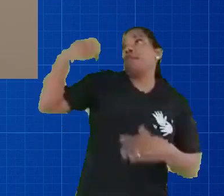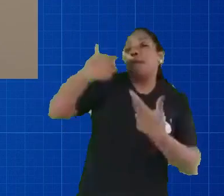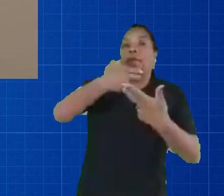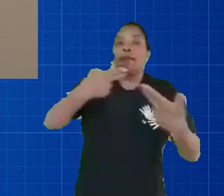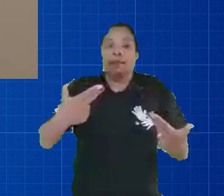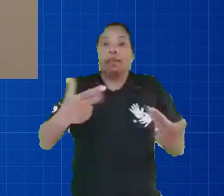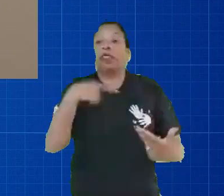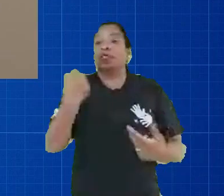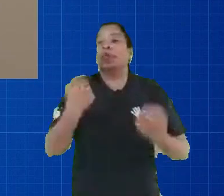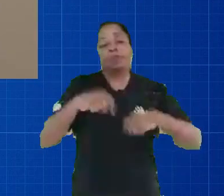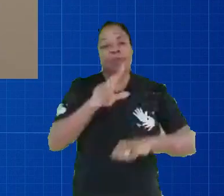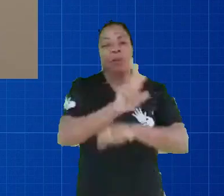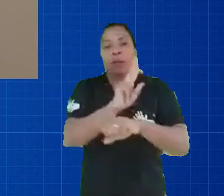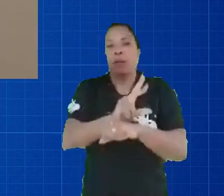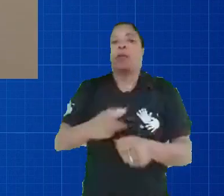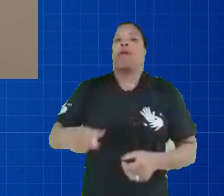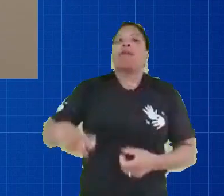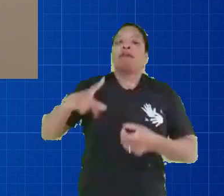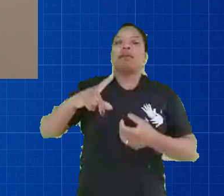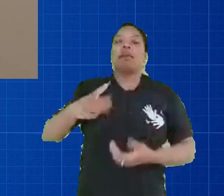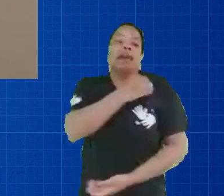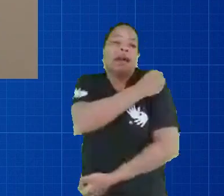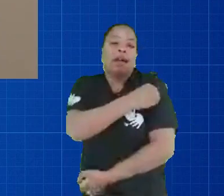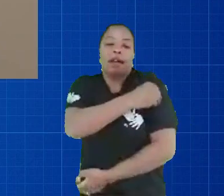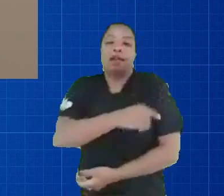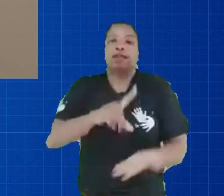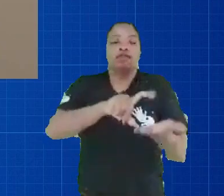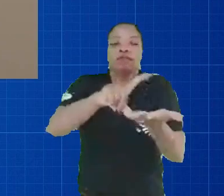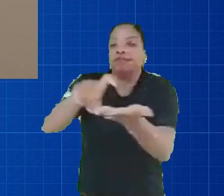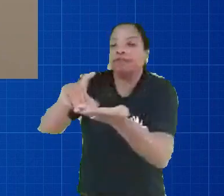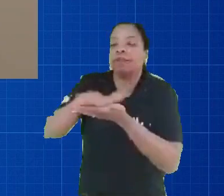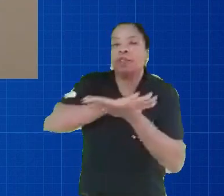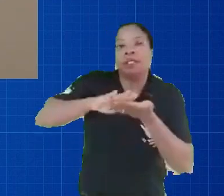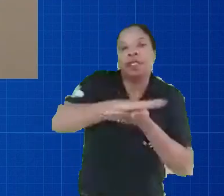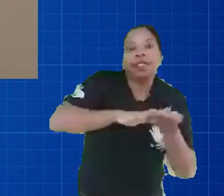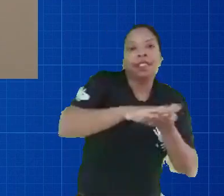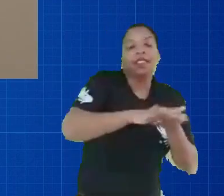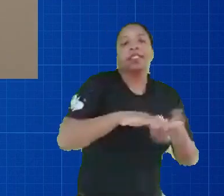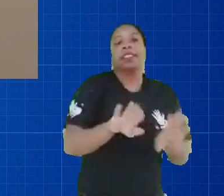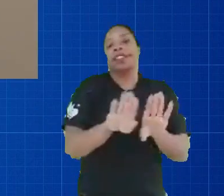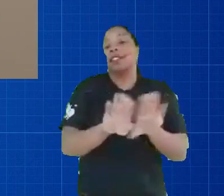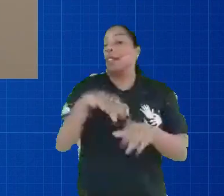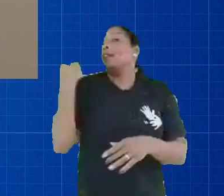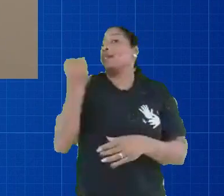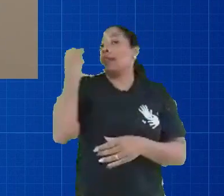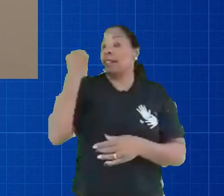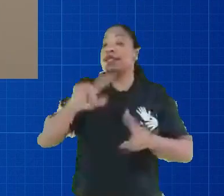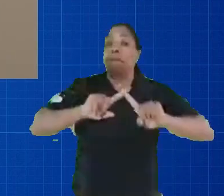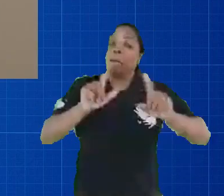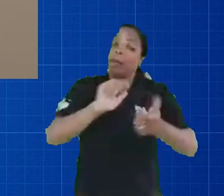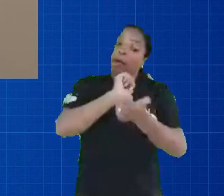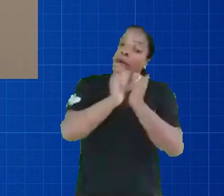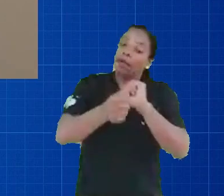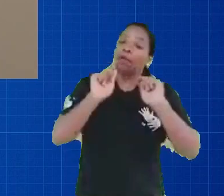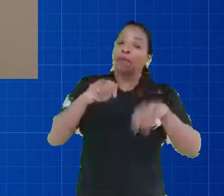faziam aula mesmo de máscara. Então foi um esporte que te pôde propiciar uma retomada muito mais rápido do